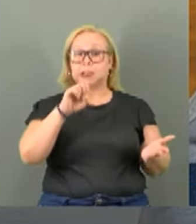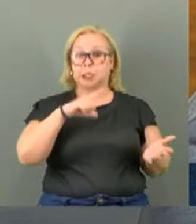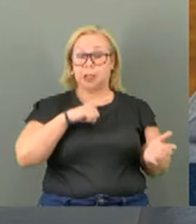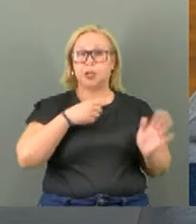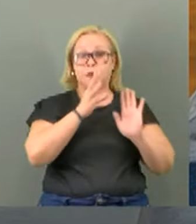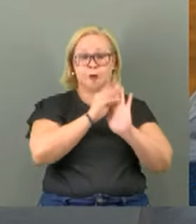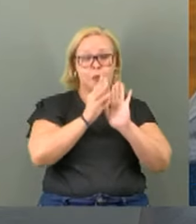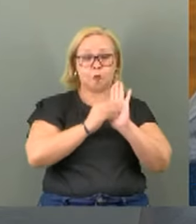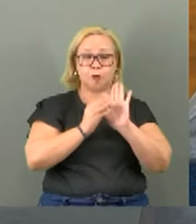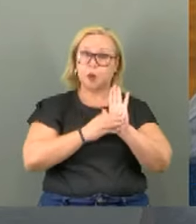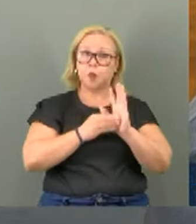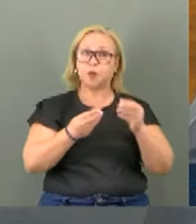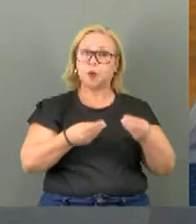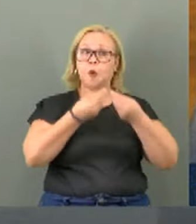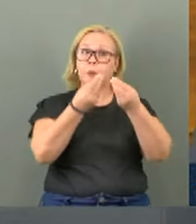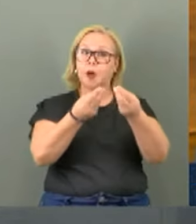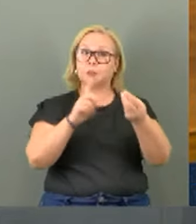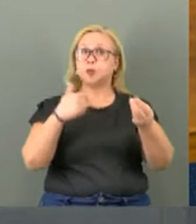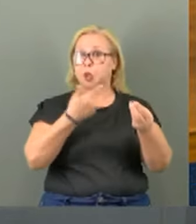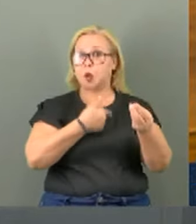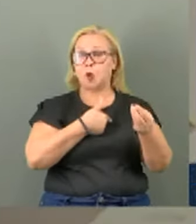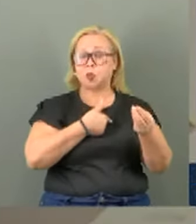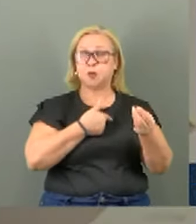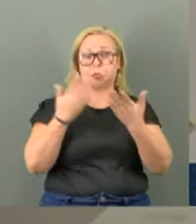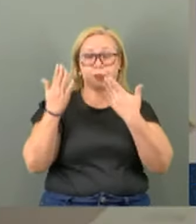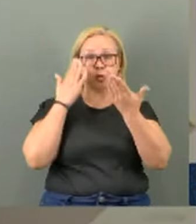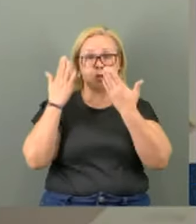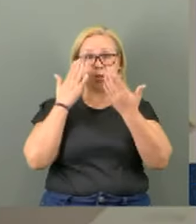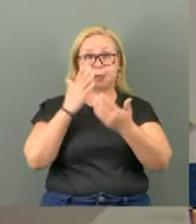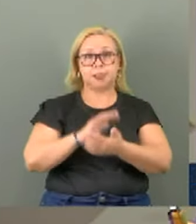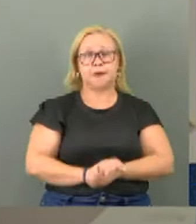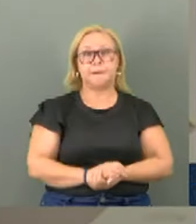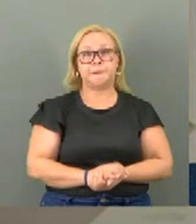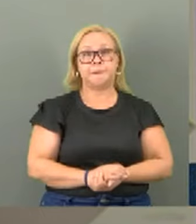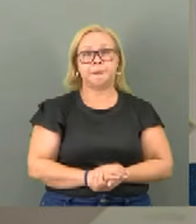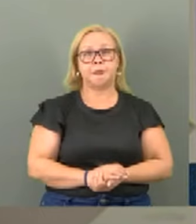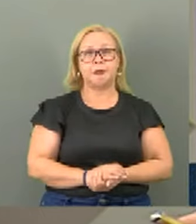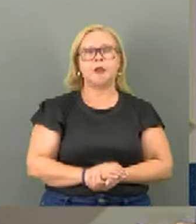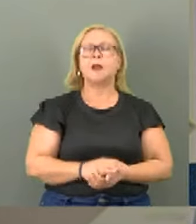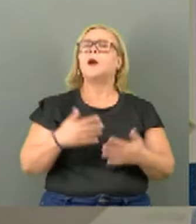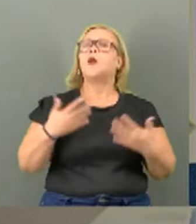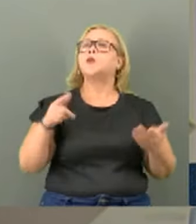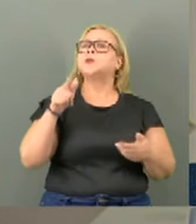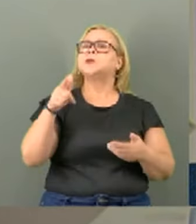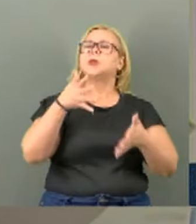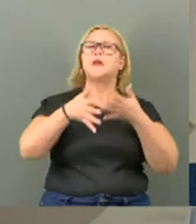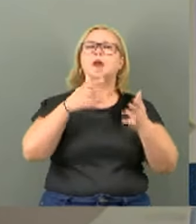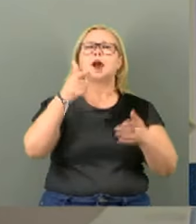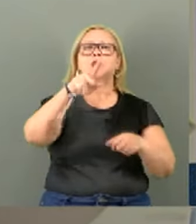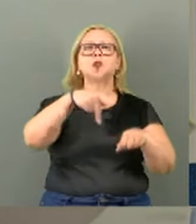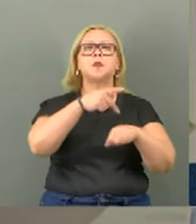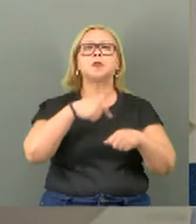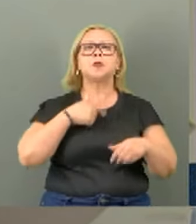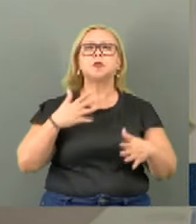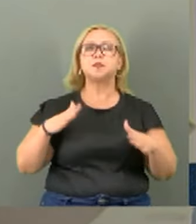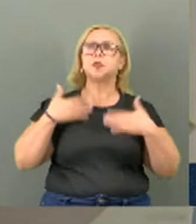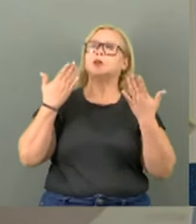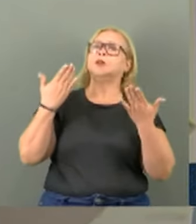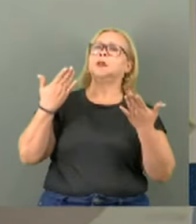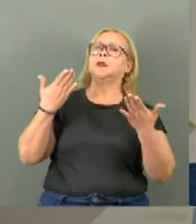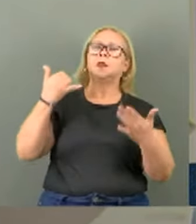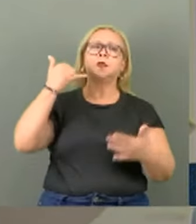forma eletrônica, a gente avalie. Até porque quando você fala de outro país, eu hoje fui surpreendido com um telefonema da imprensa